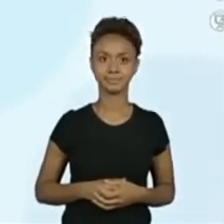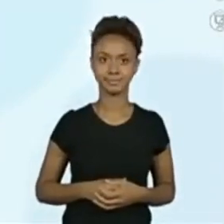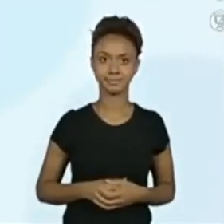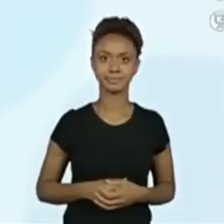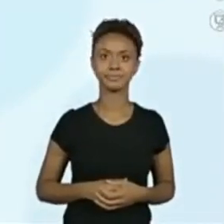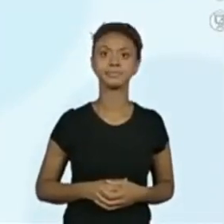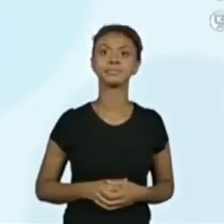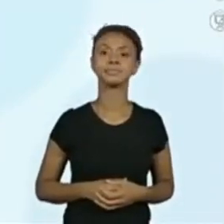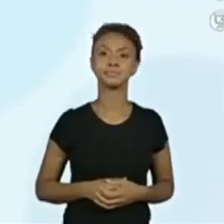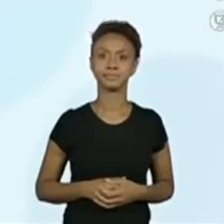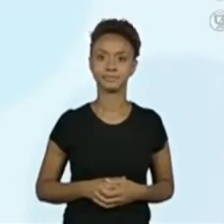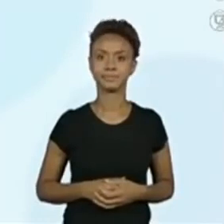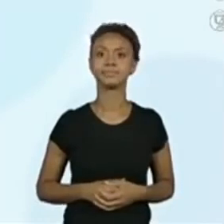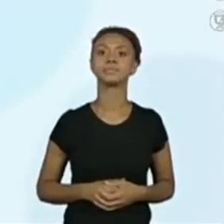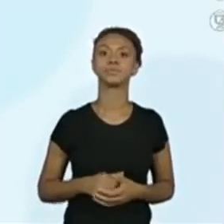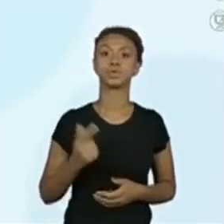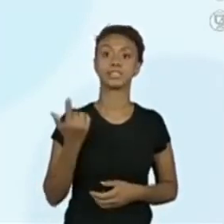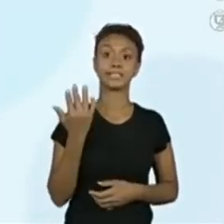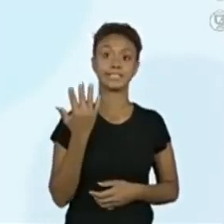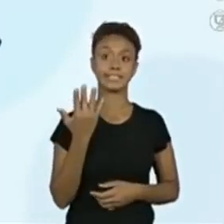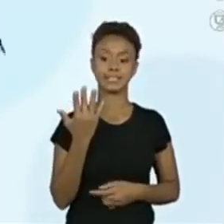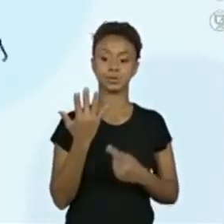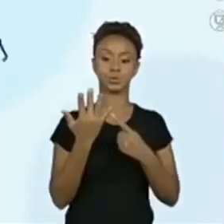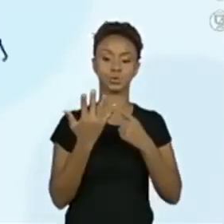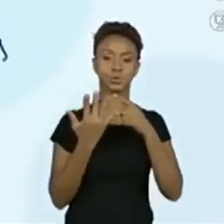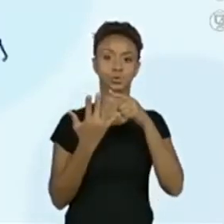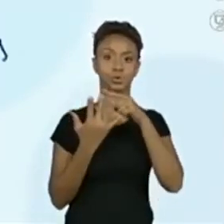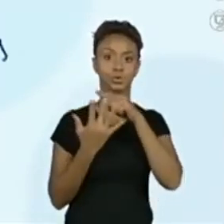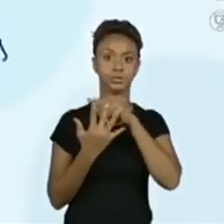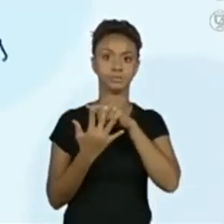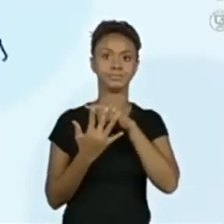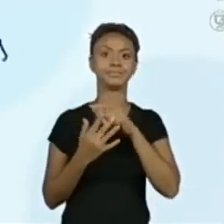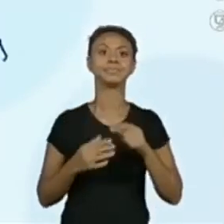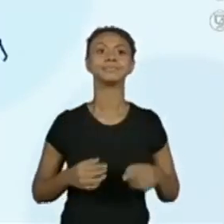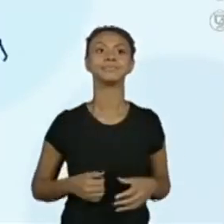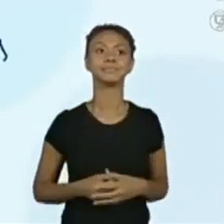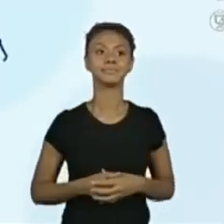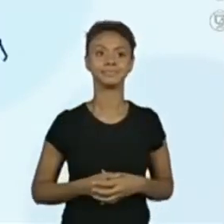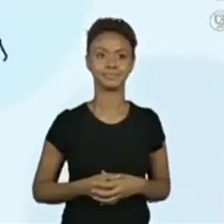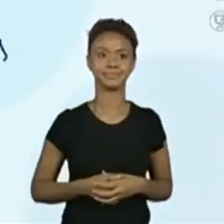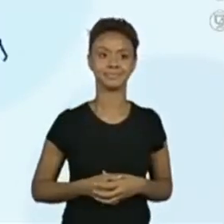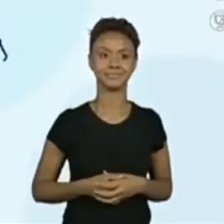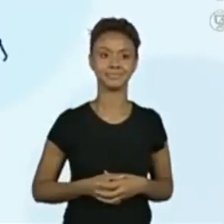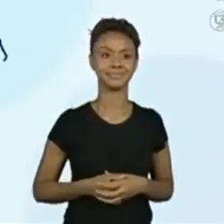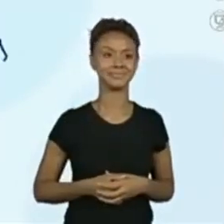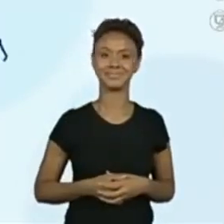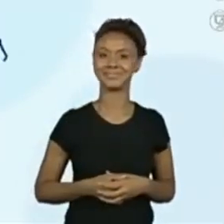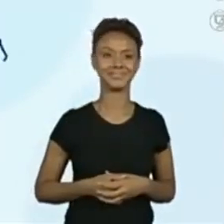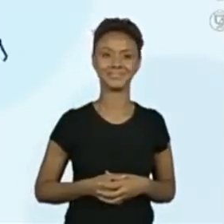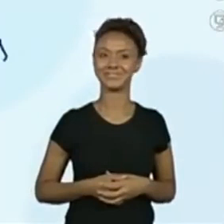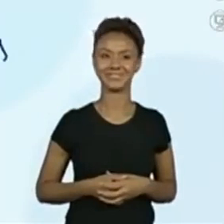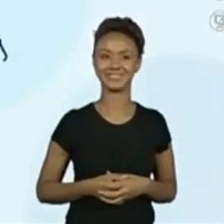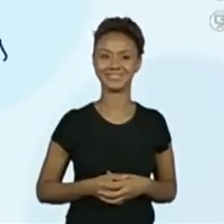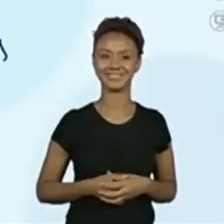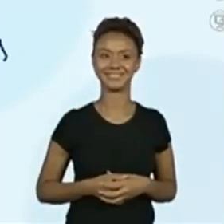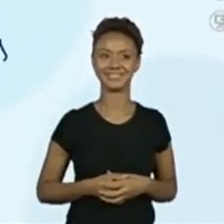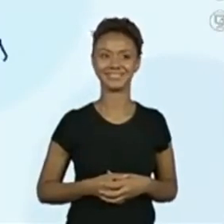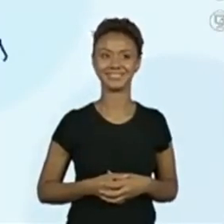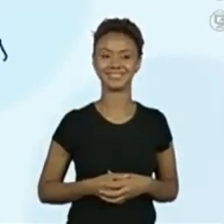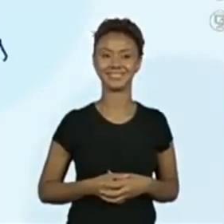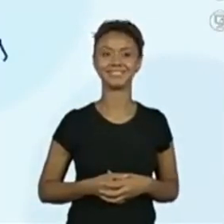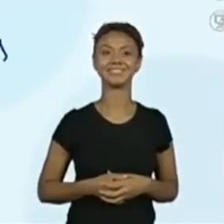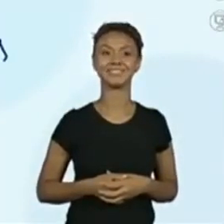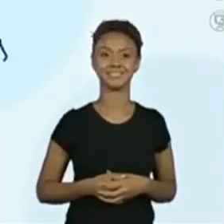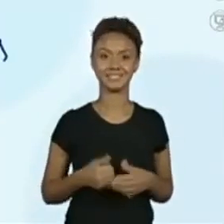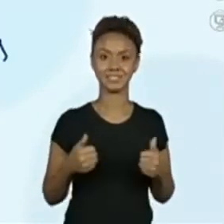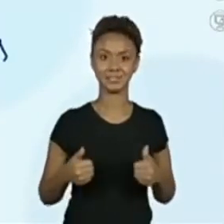Apresentar os dedos. Os dedos. Peguei lá o intérprete, não. Não, você tá indo bem. Tá indo bem?